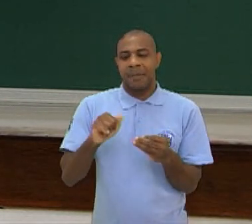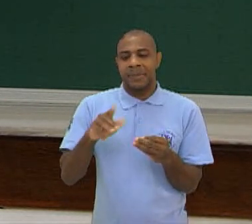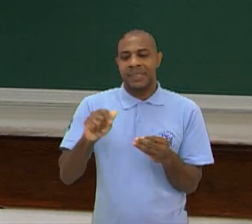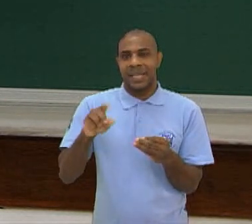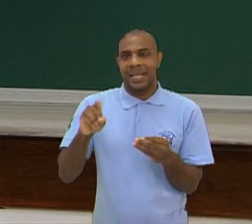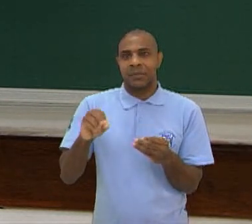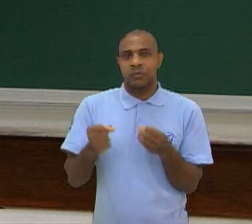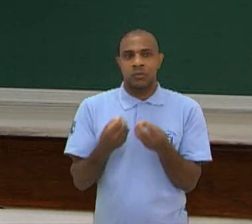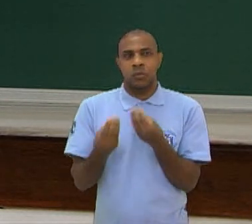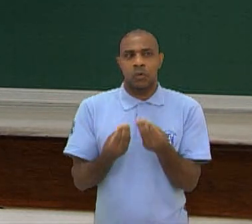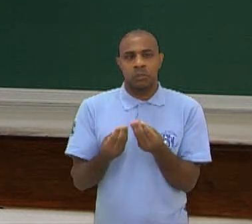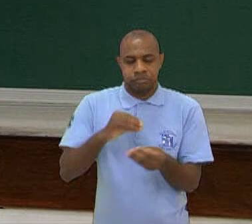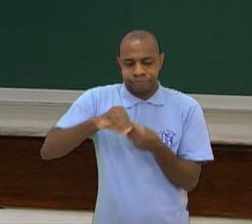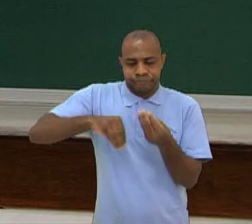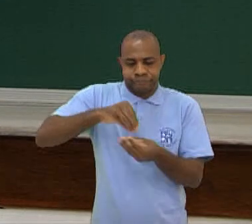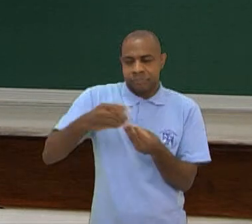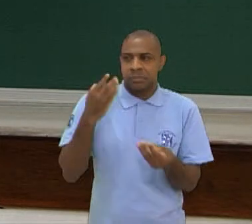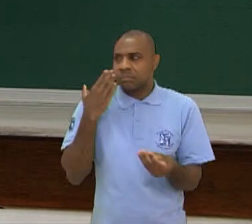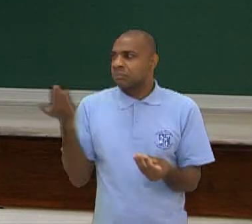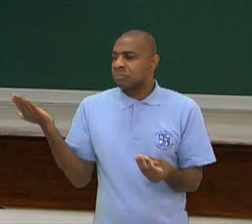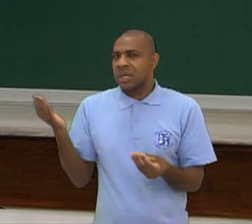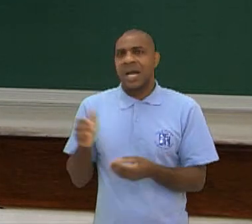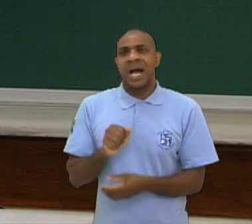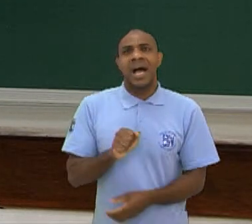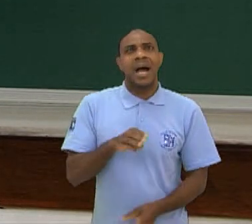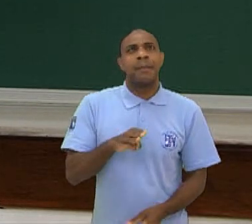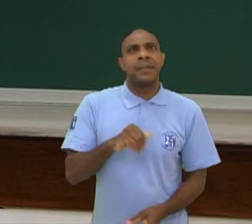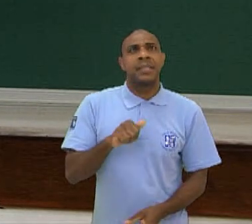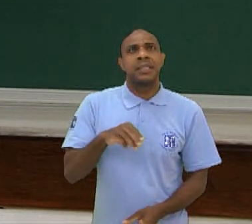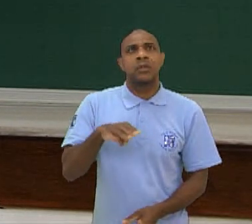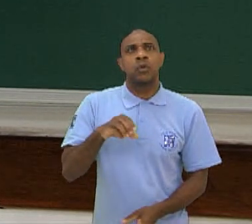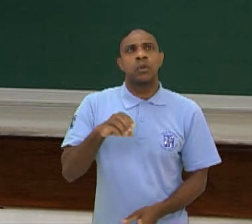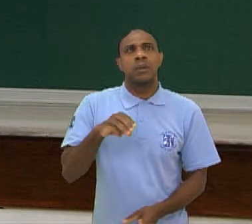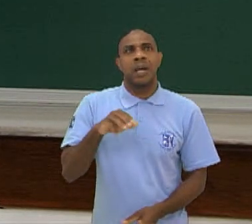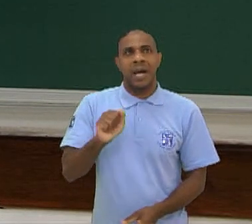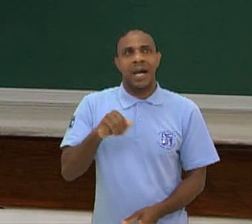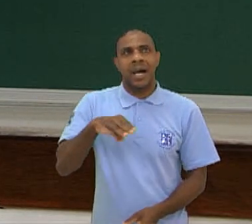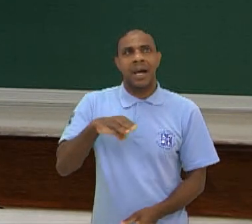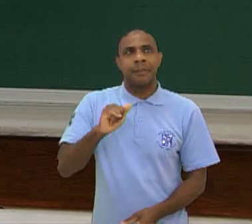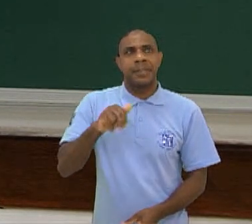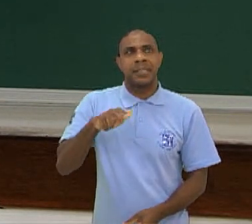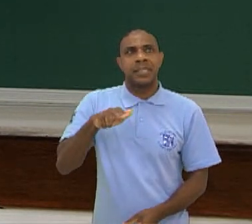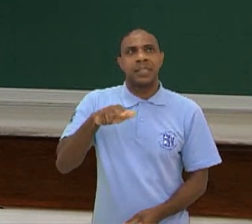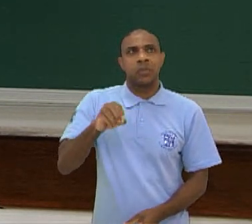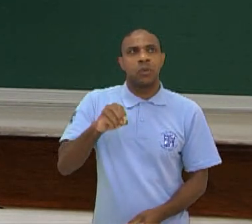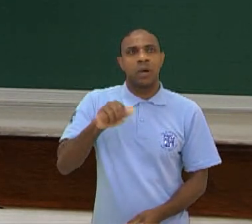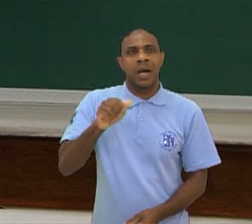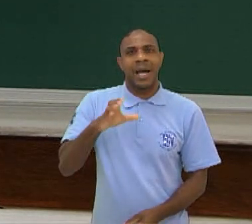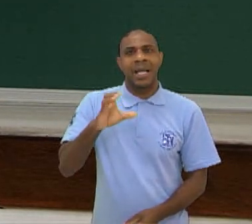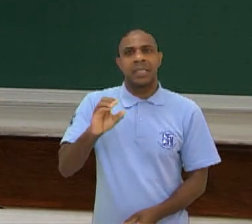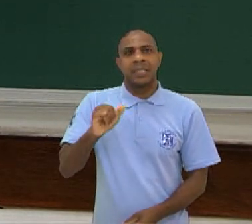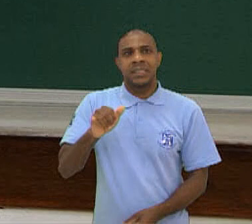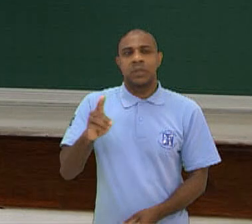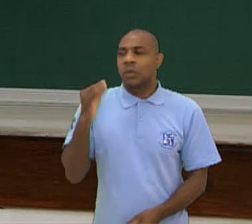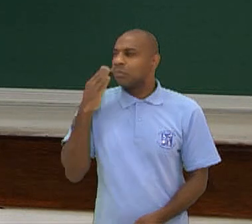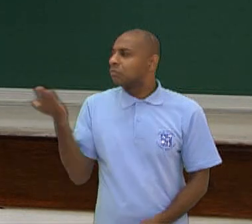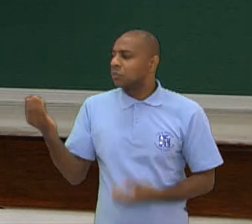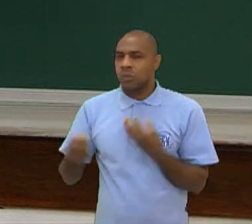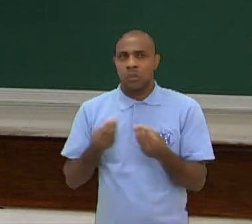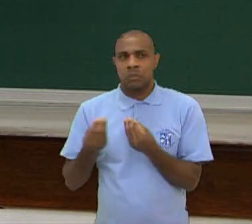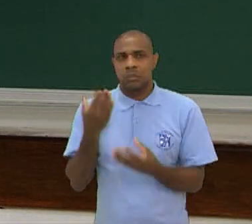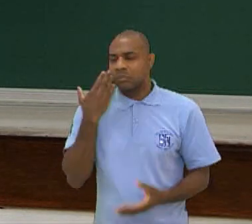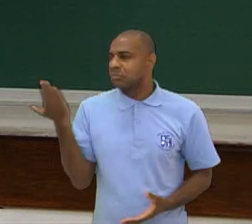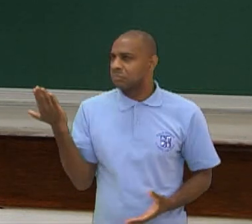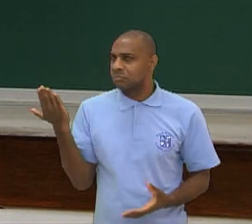esses compostos aminados, amina lembra lá aminoácido, que tinha na composição o quê? Tinha nitrogênio, então a gente já sabe que está